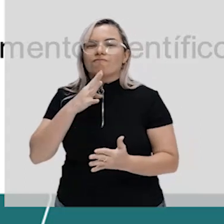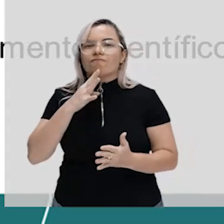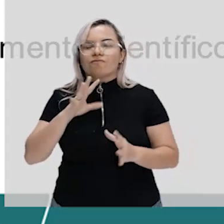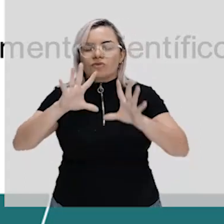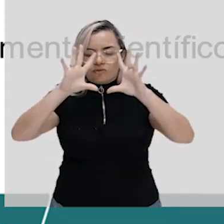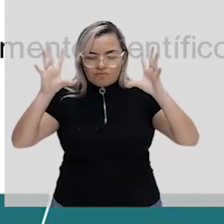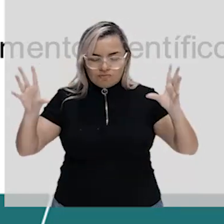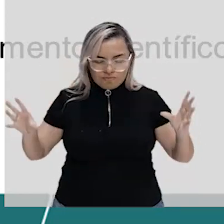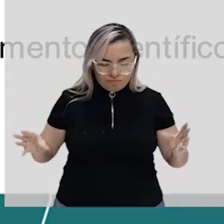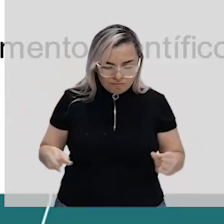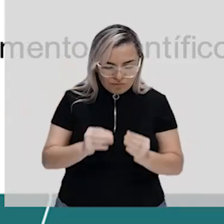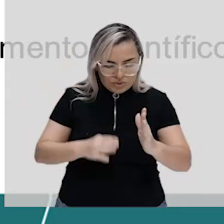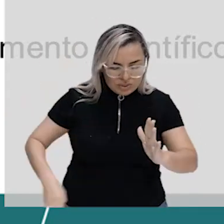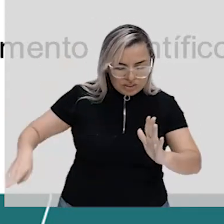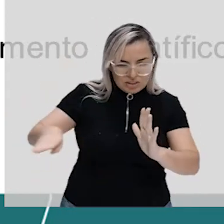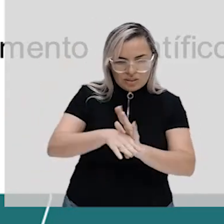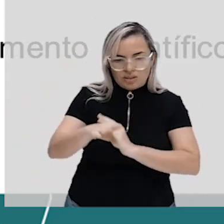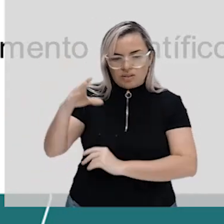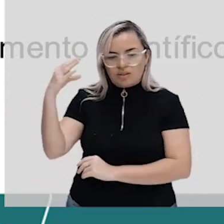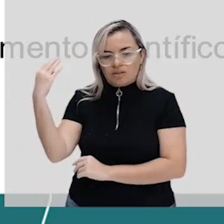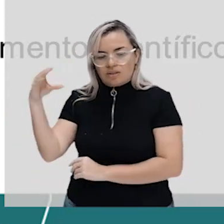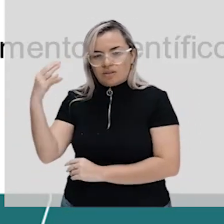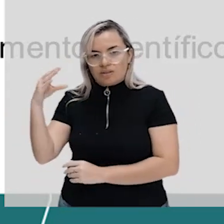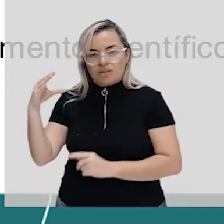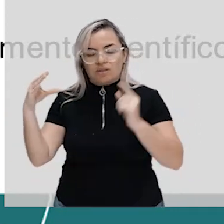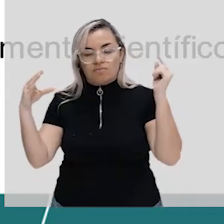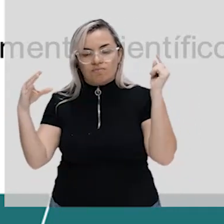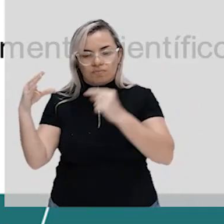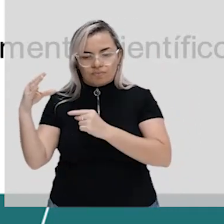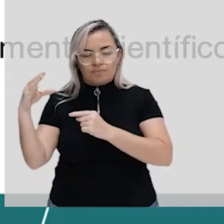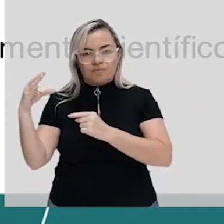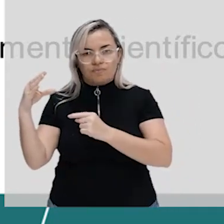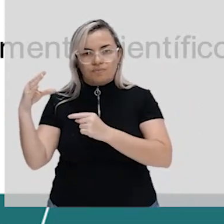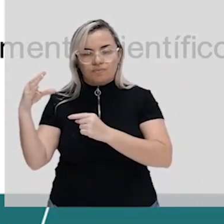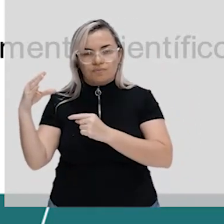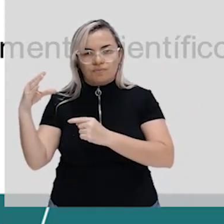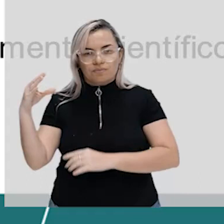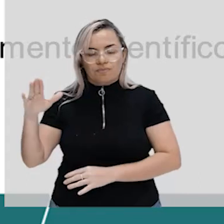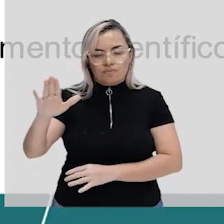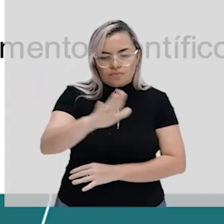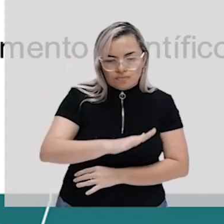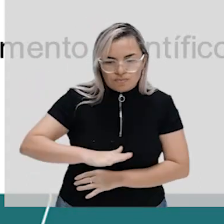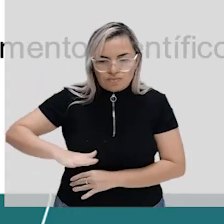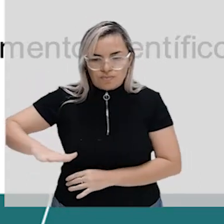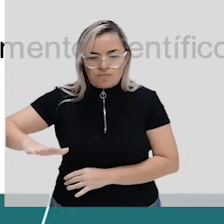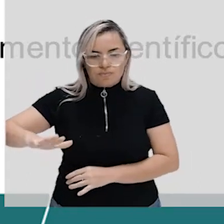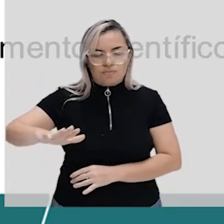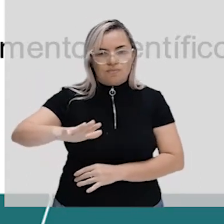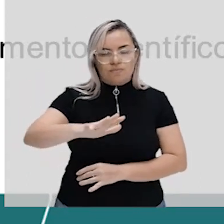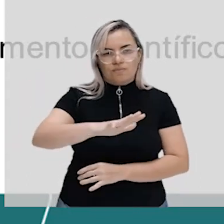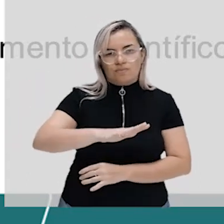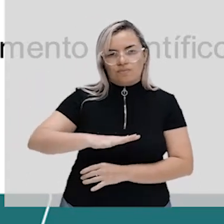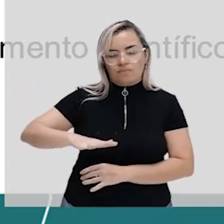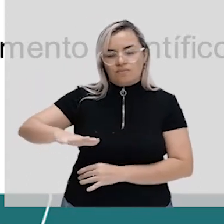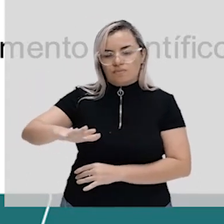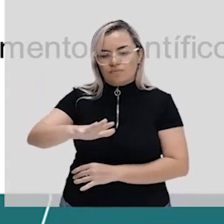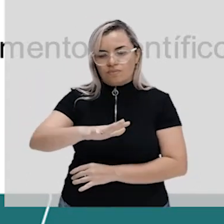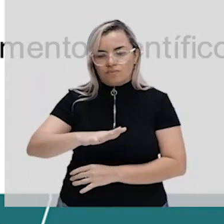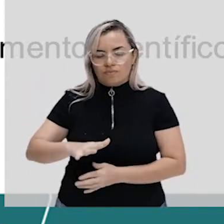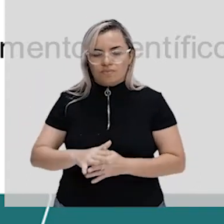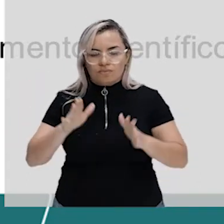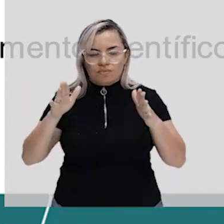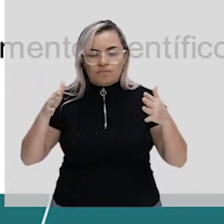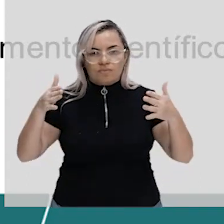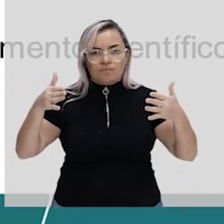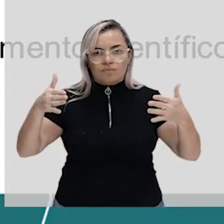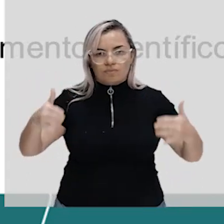as ciências, ok? Então, olha só. A ciência é, em si mesma, uma área